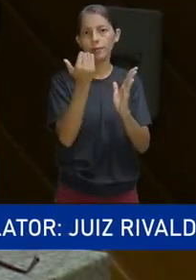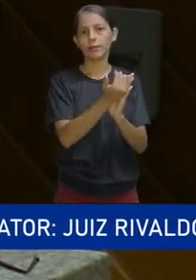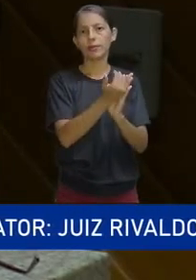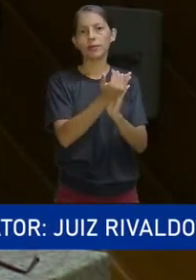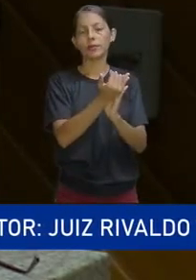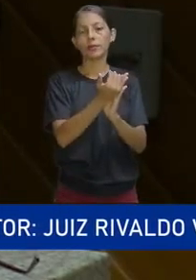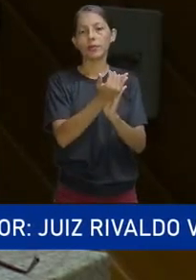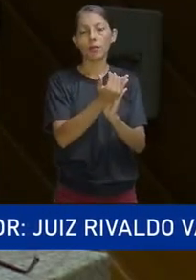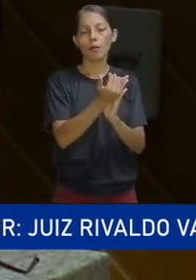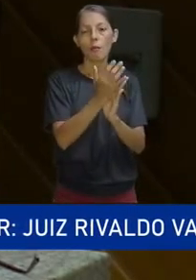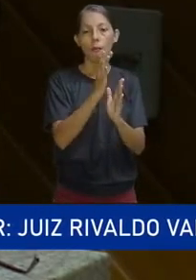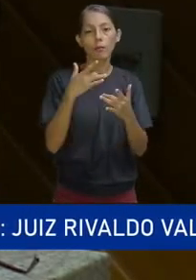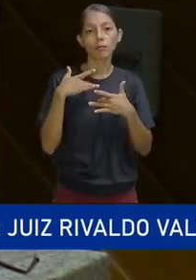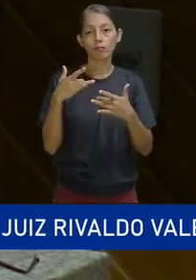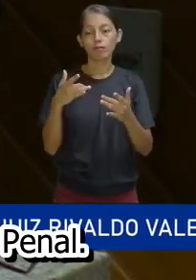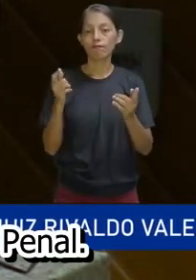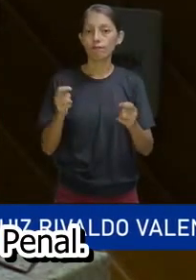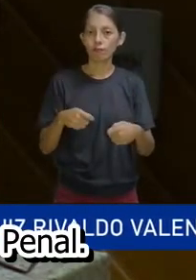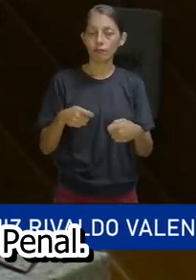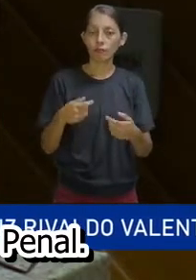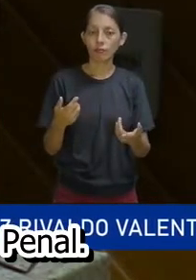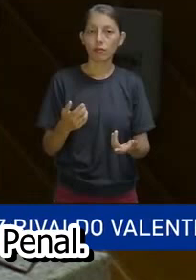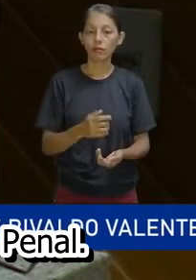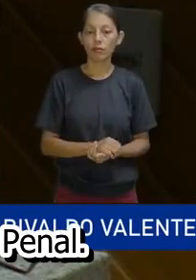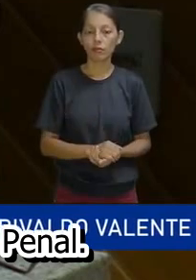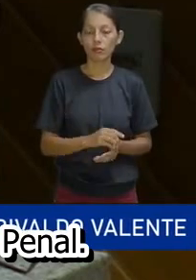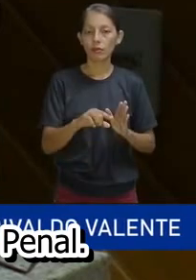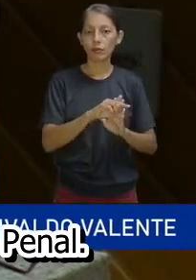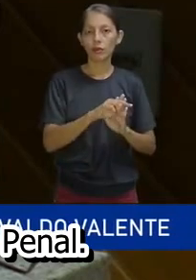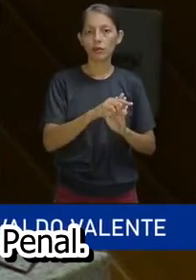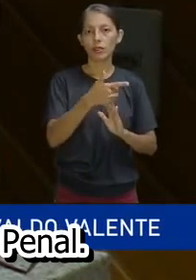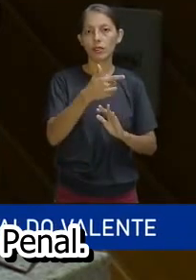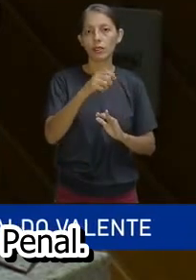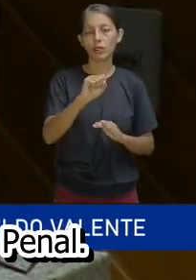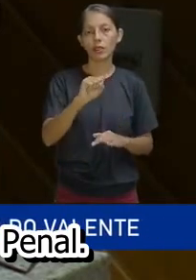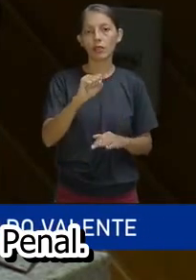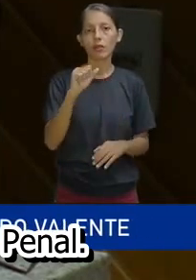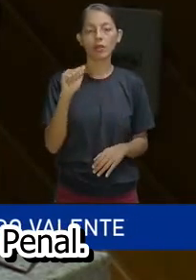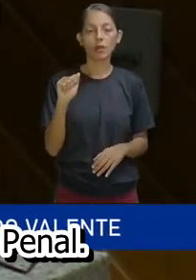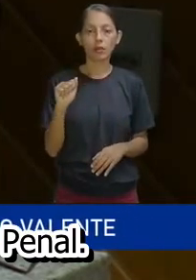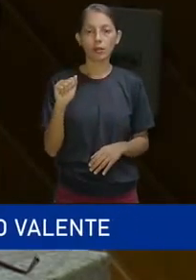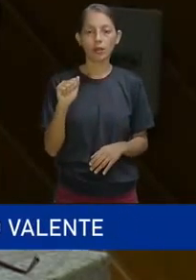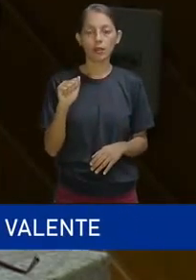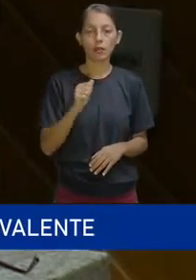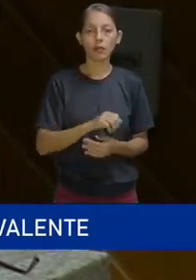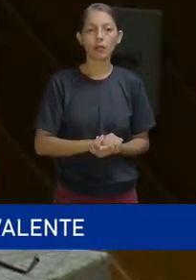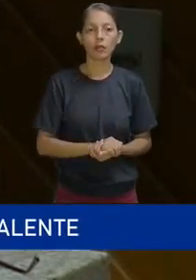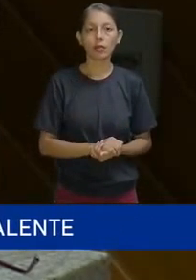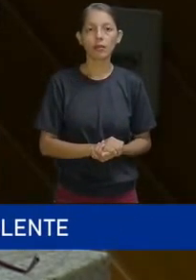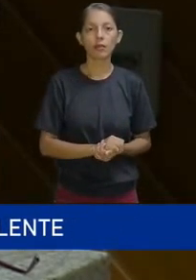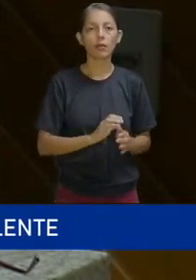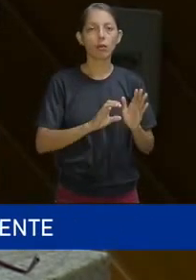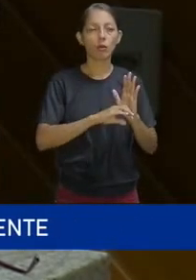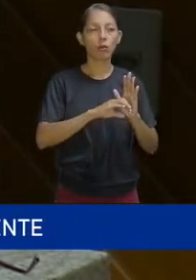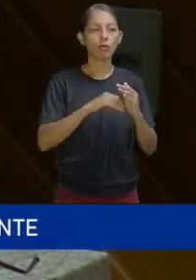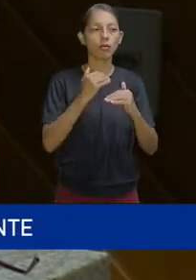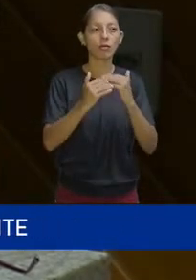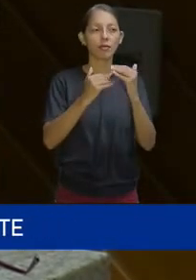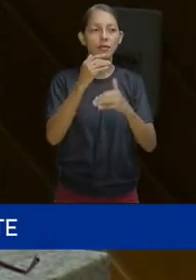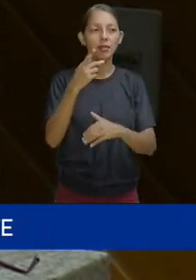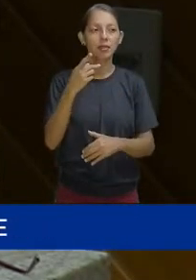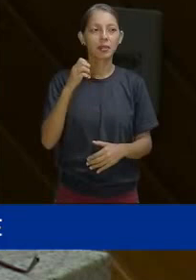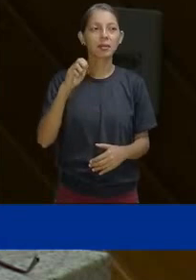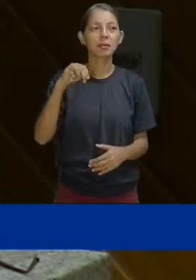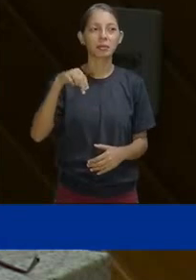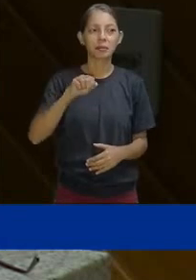acordadas voluntariamente. Assim dispõe o artigo 28A, caput do Código de Processo Penal. Ao Judiciário descabe